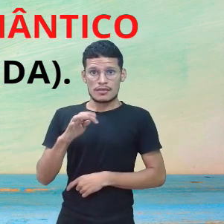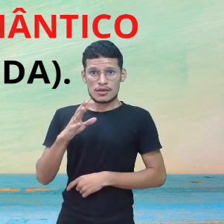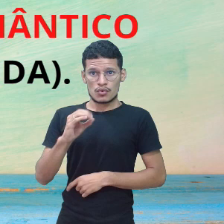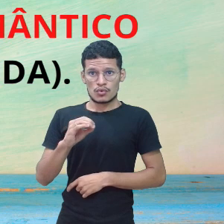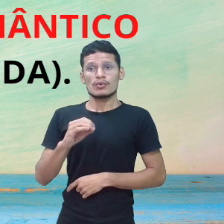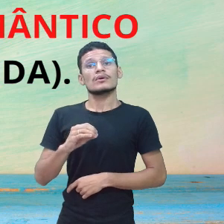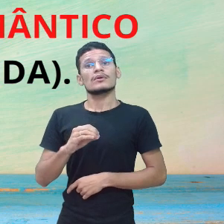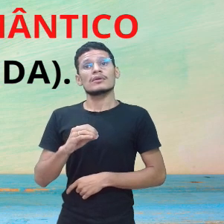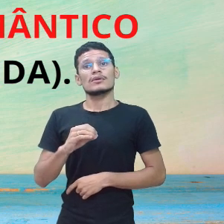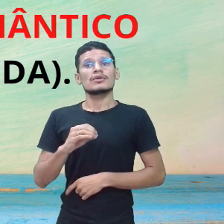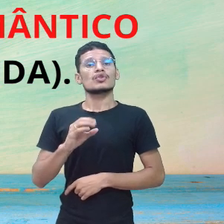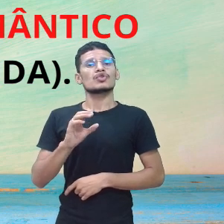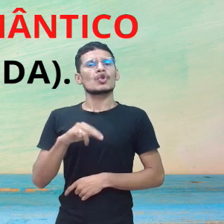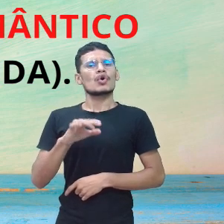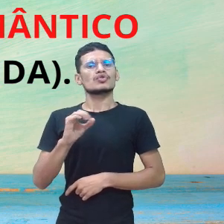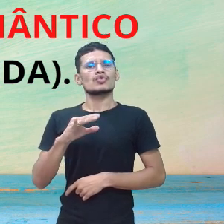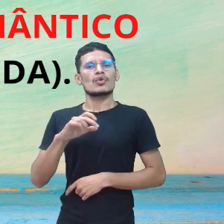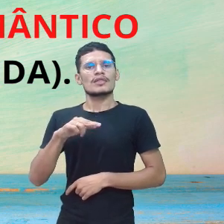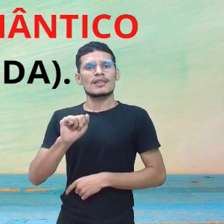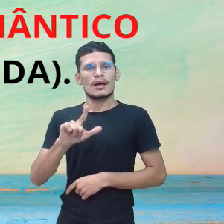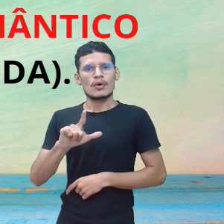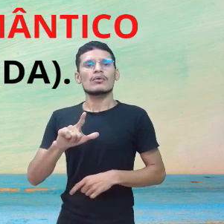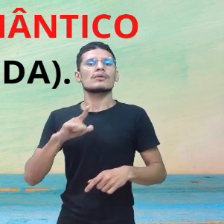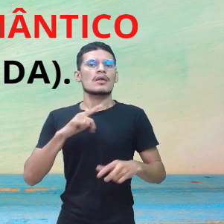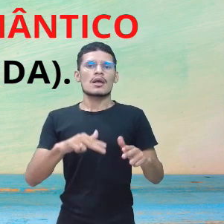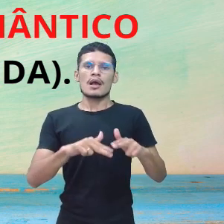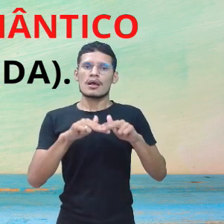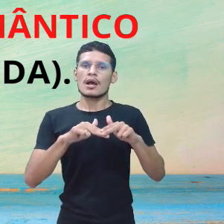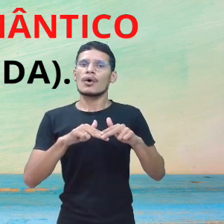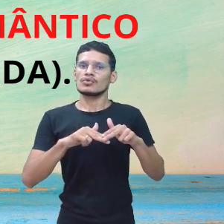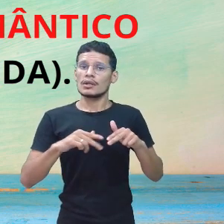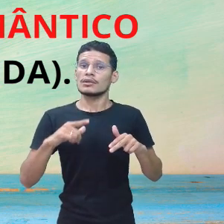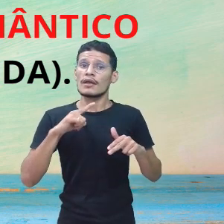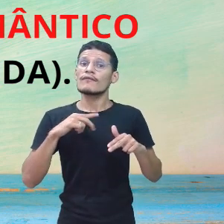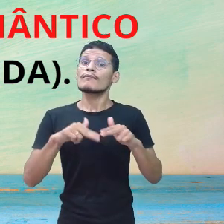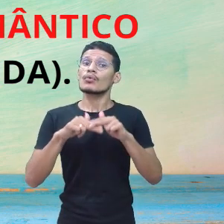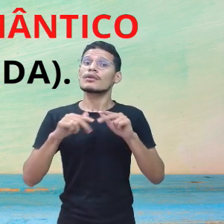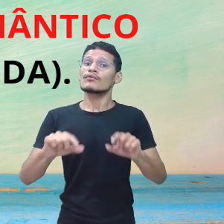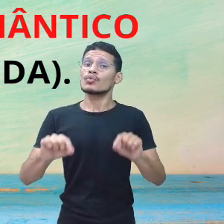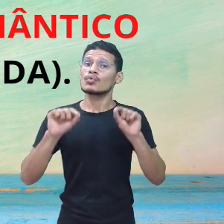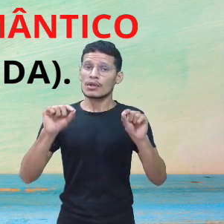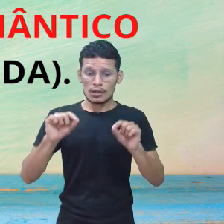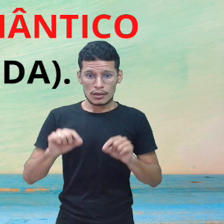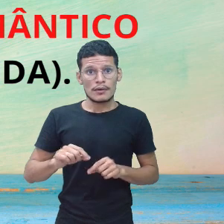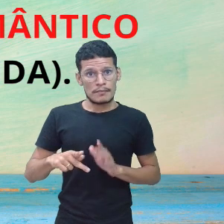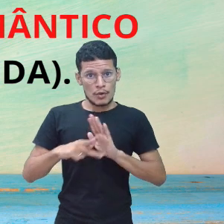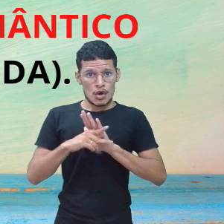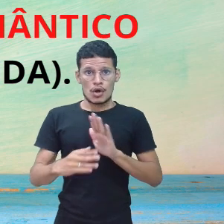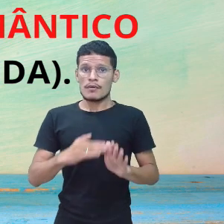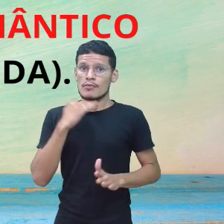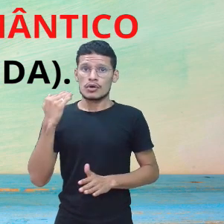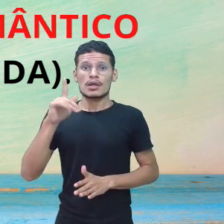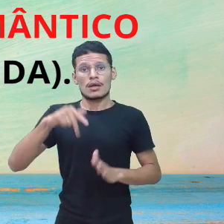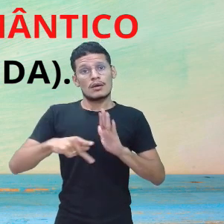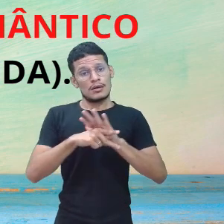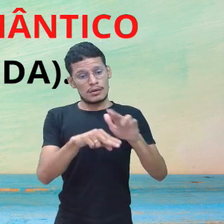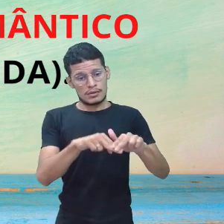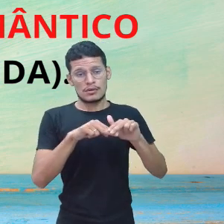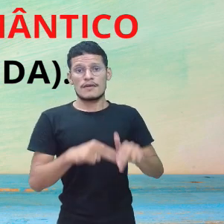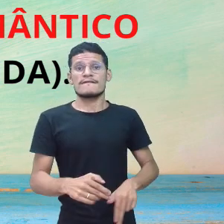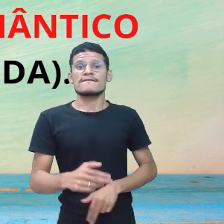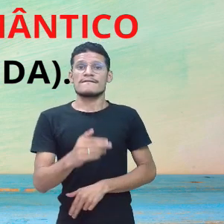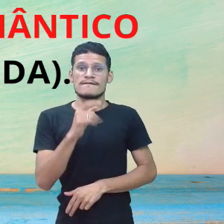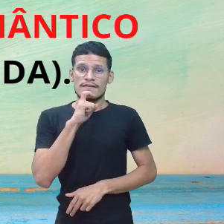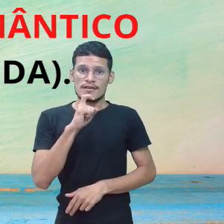né? Então, houve uma causa da morte, não é? Que foi o frio. E aí, no primeiro exemplo,